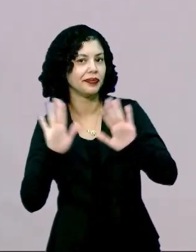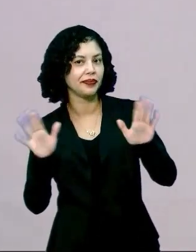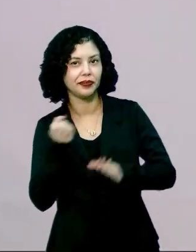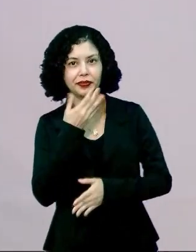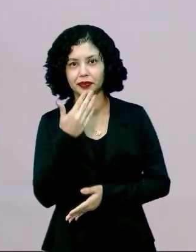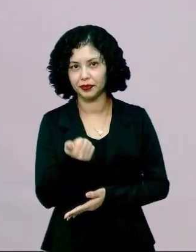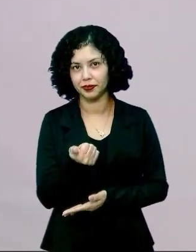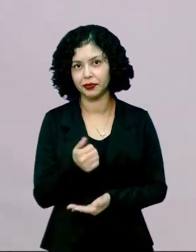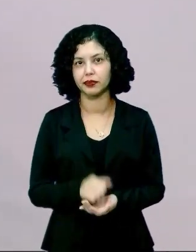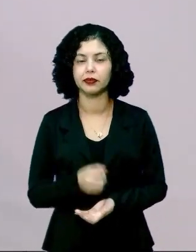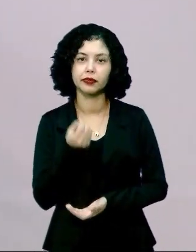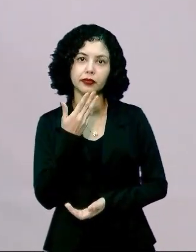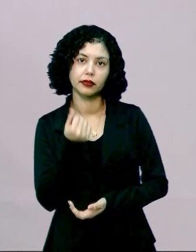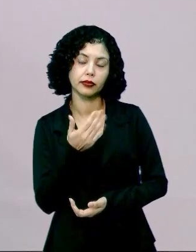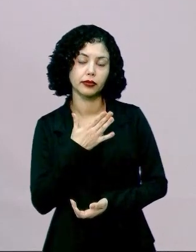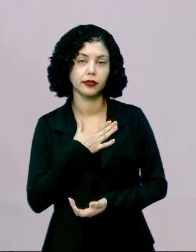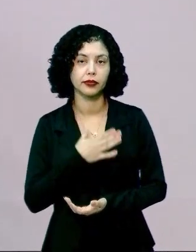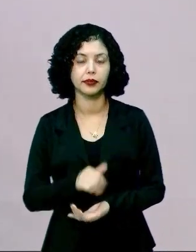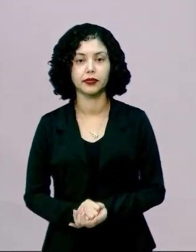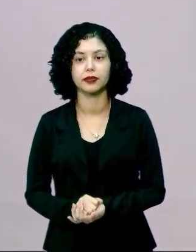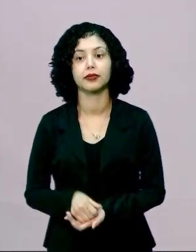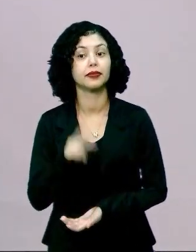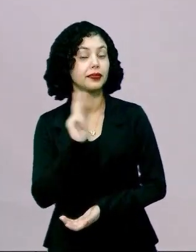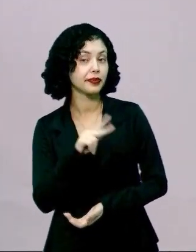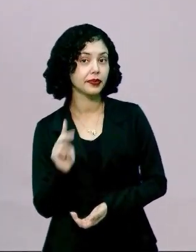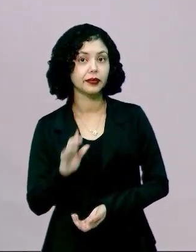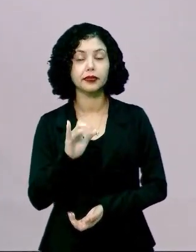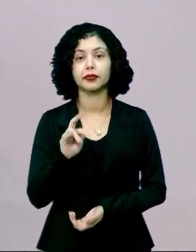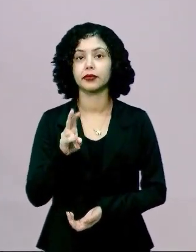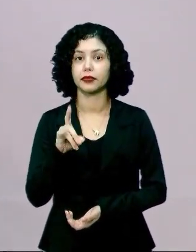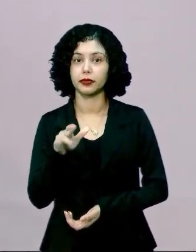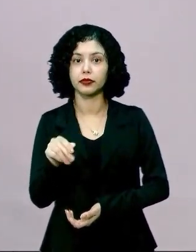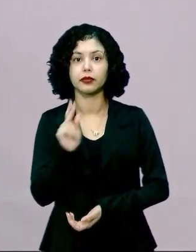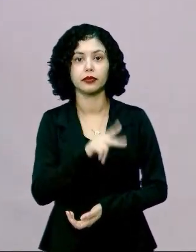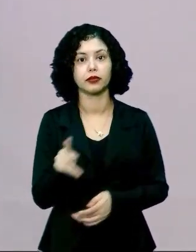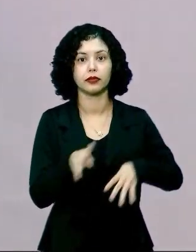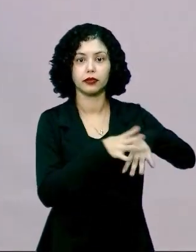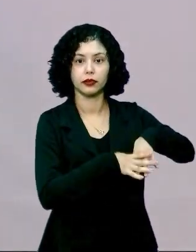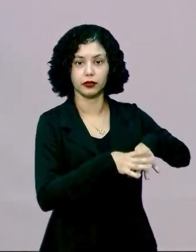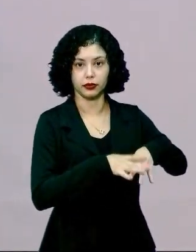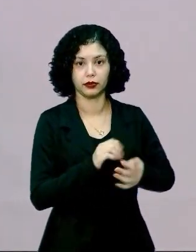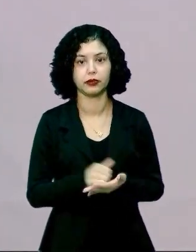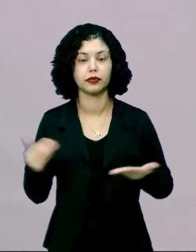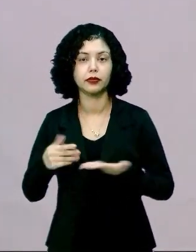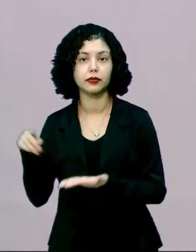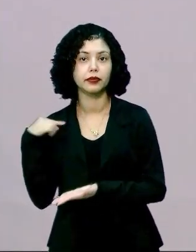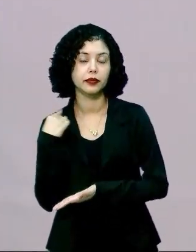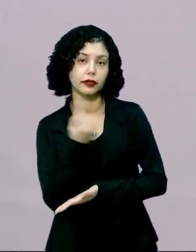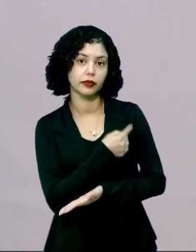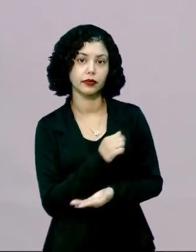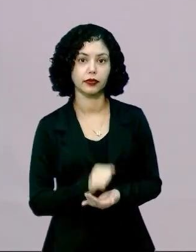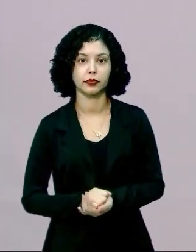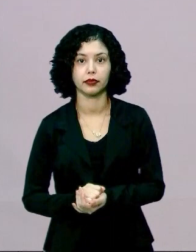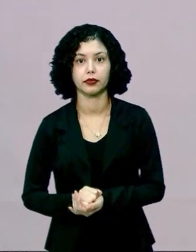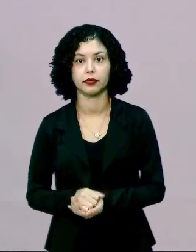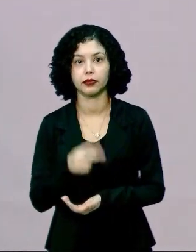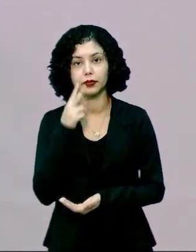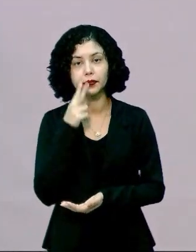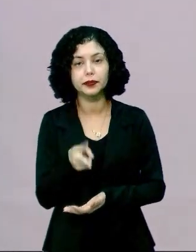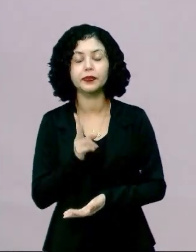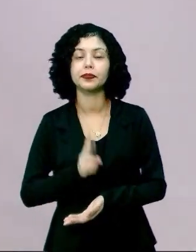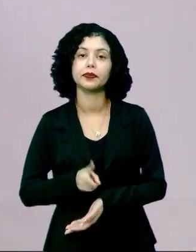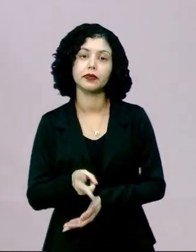Olá, tudo bem com vocês? Tudo bem comigo? Eu sou o professor Carlos, professor de matemática, e hoje a gente vai